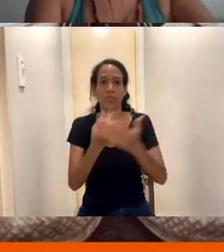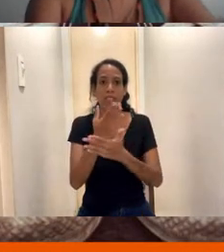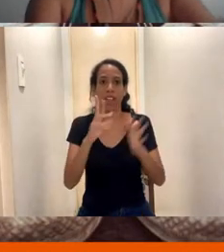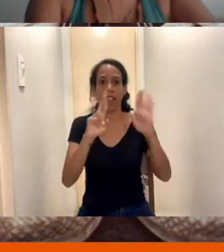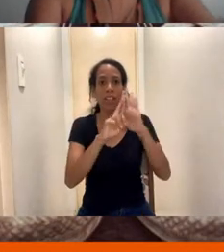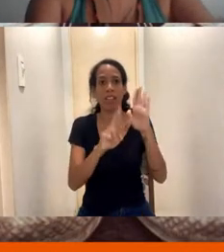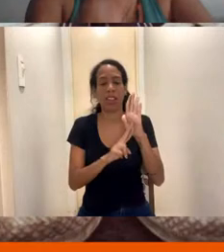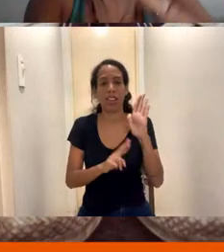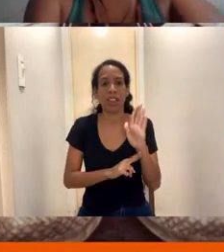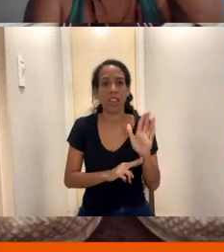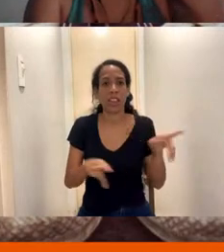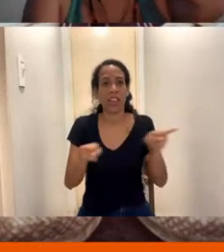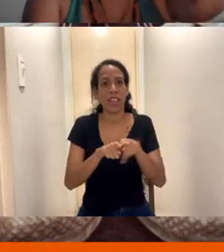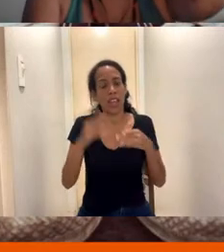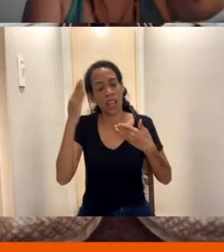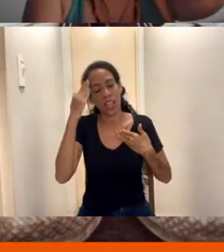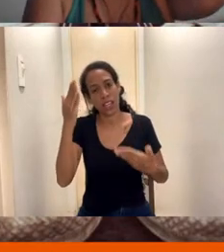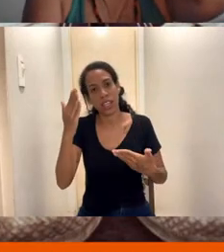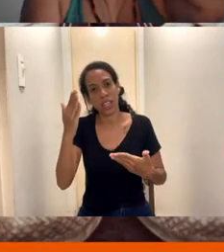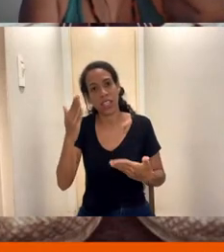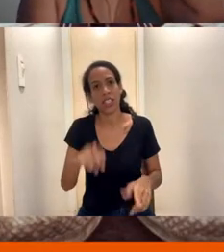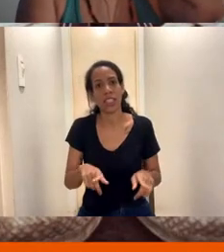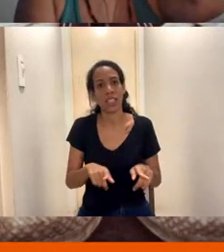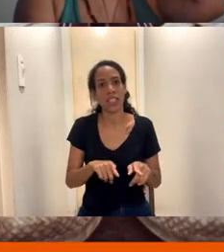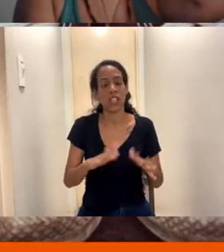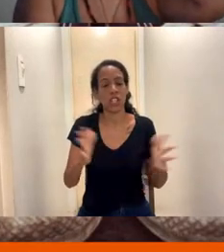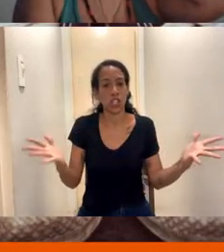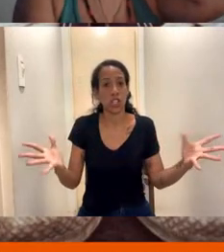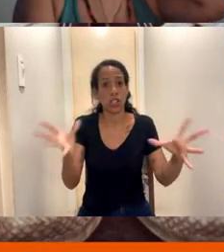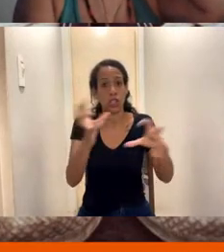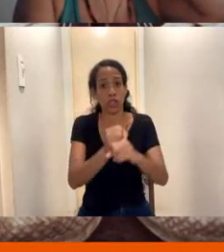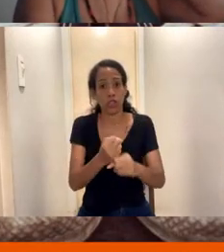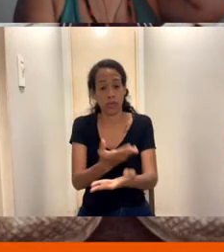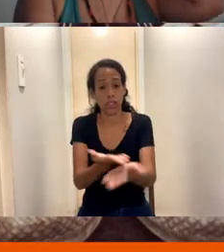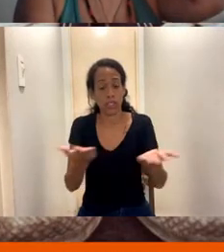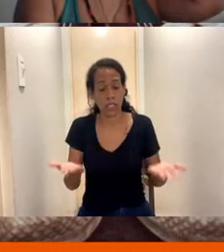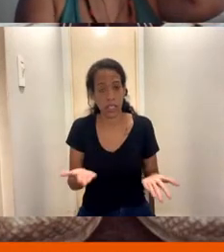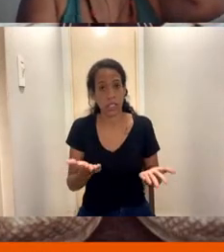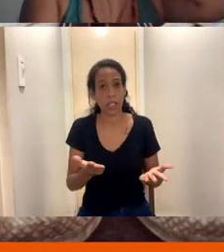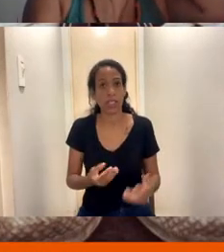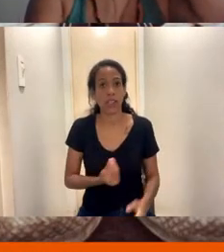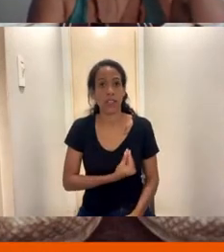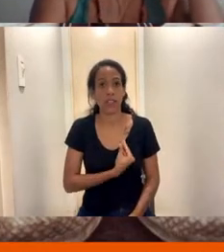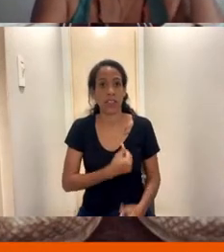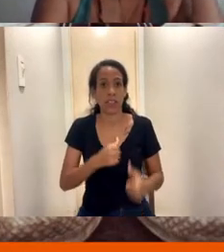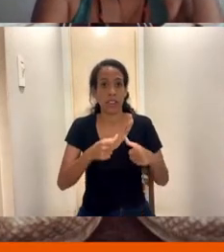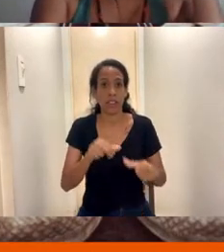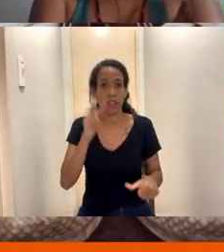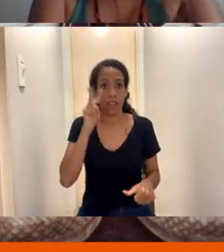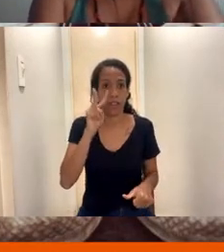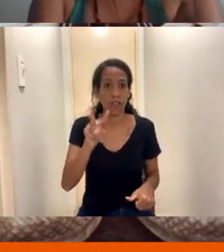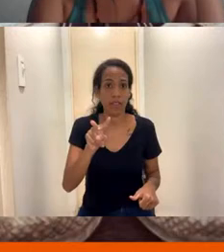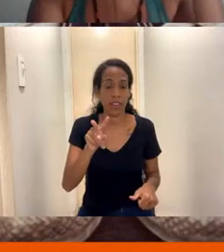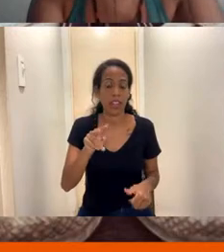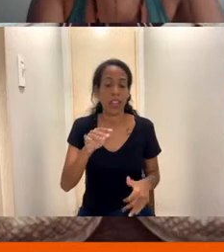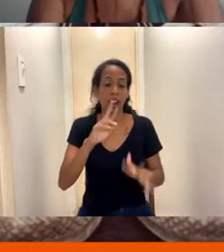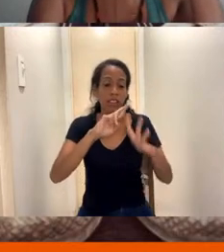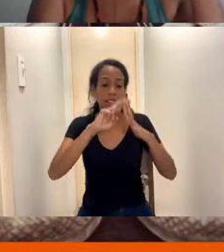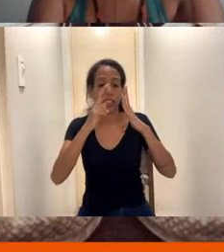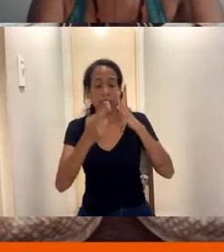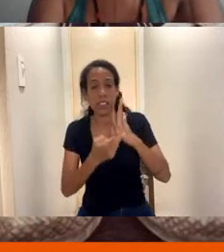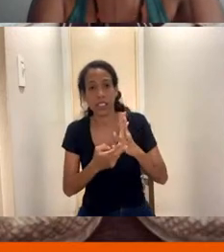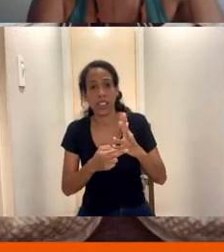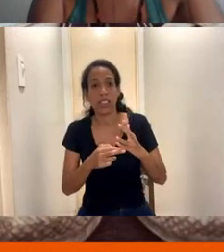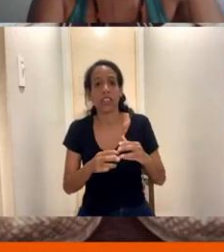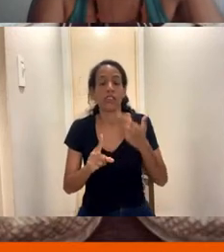resolução. Também quero agradecer a participação de todas, todos e todes, né, que estão nos acompanhando nas redes sociais do Conselho